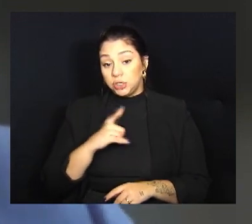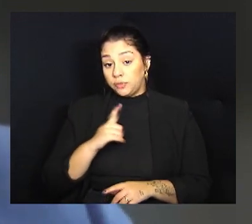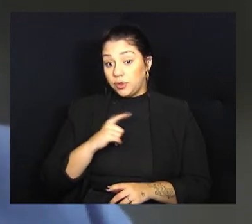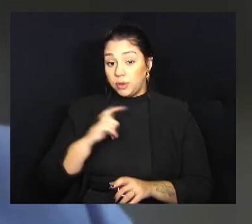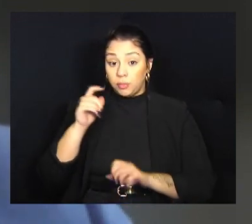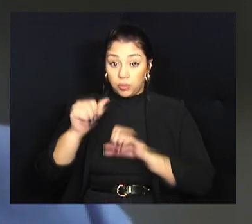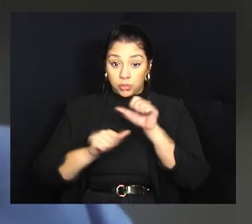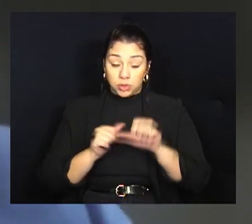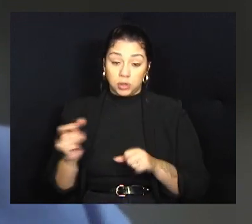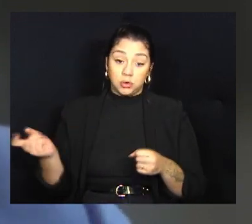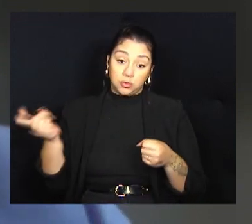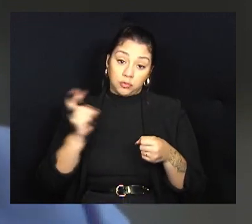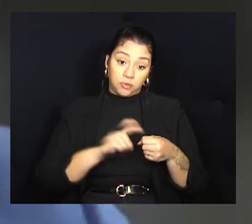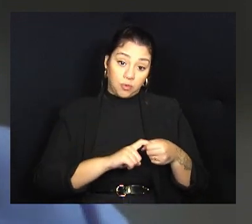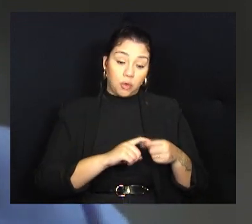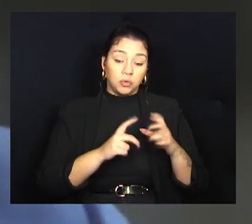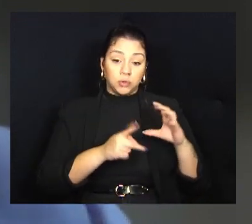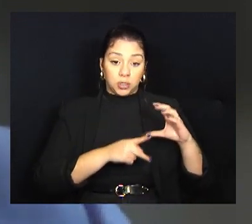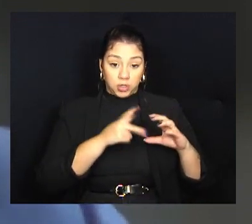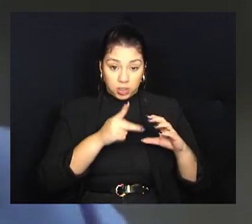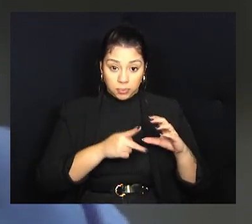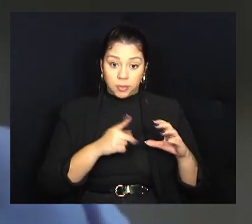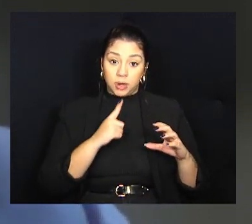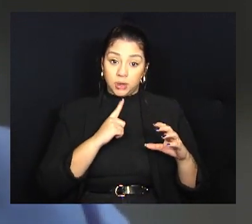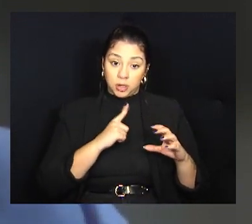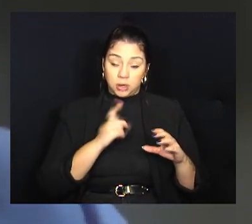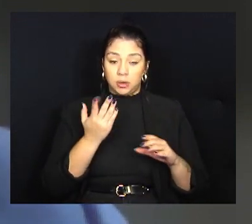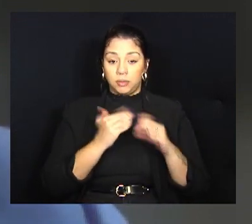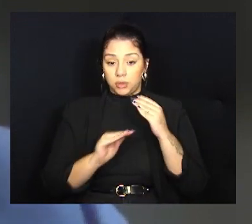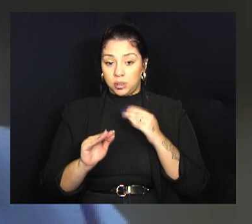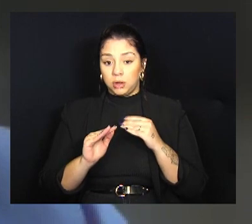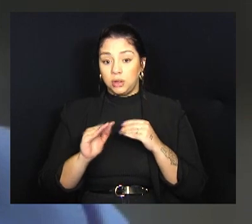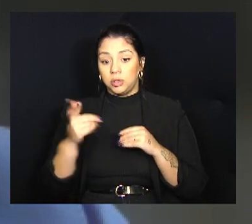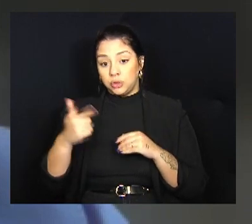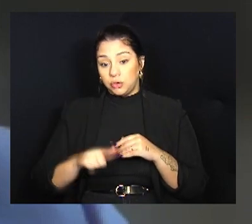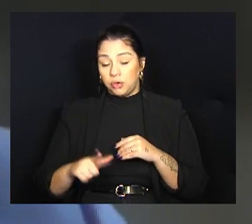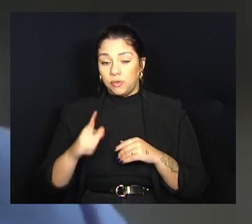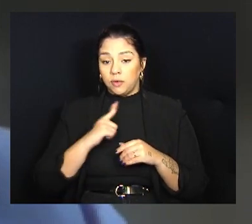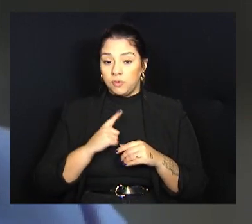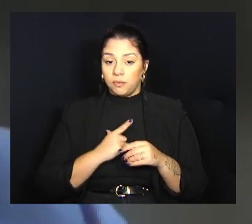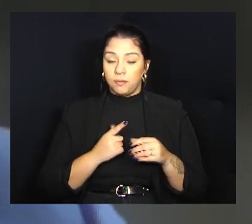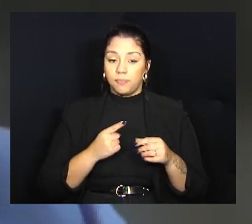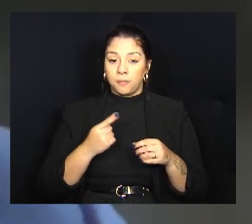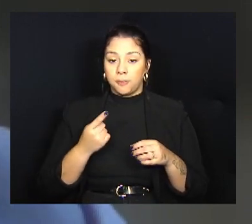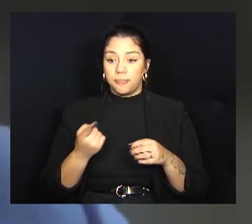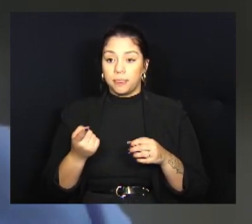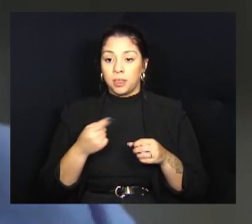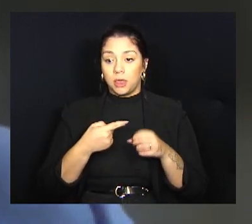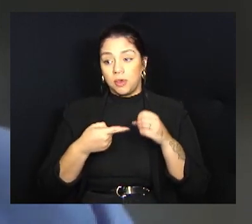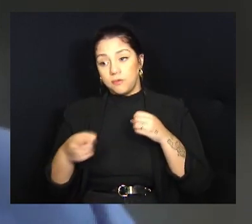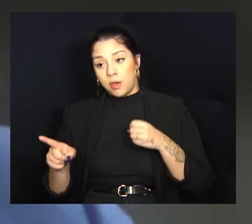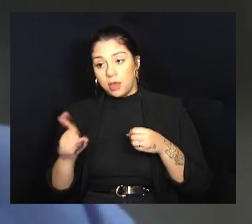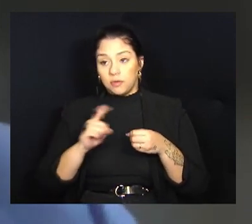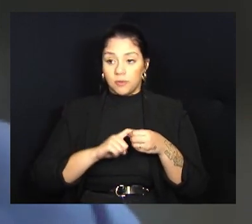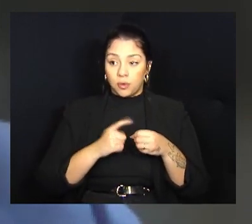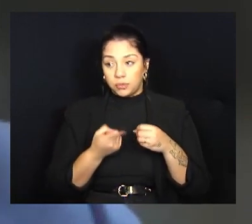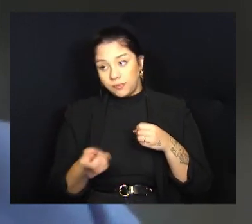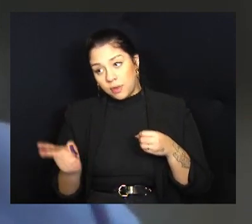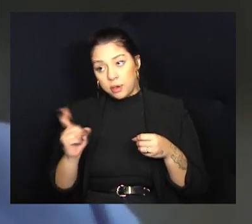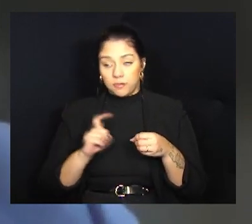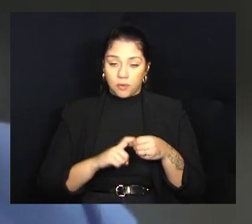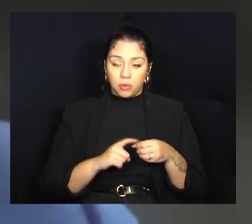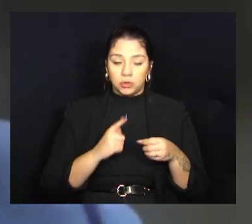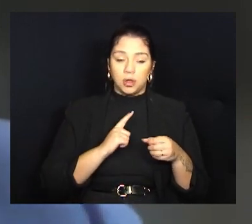volta de novo para a Câmara para que suba novamente, e, enfim, fica o loop até que ambos, o Senado e Câmara, entrem em